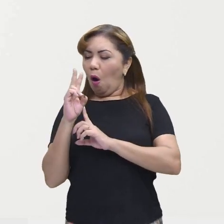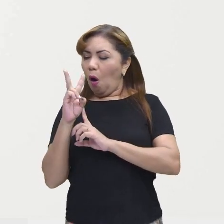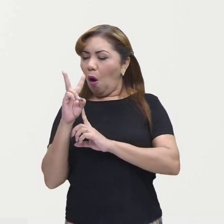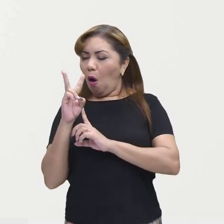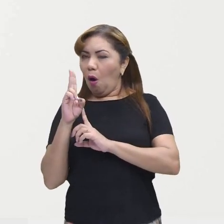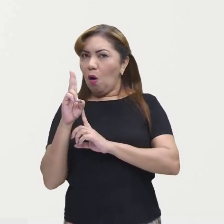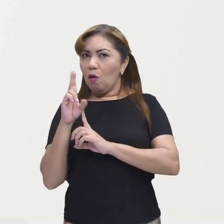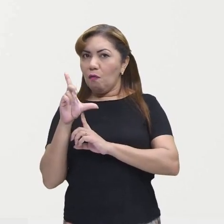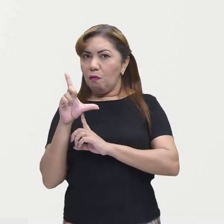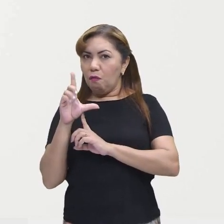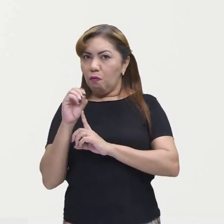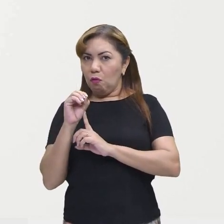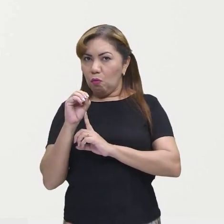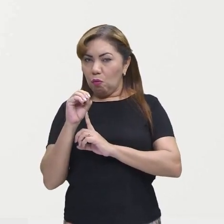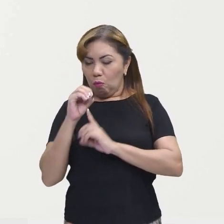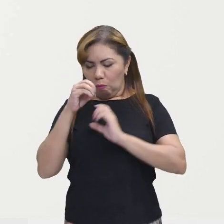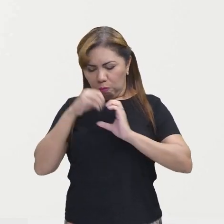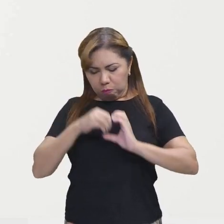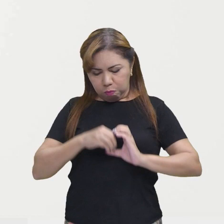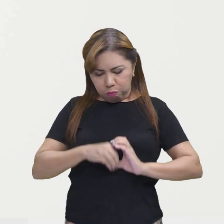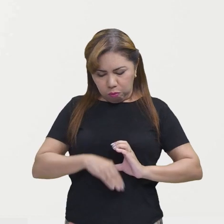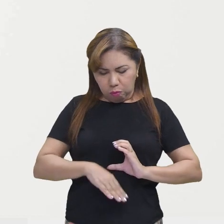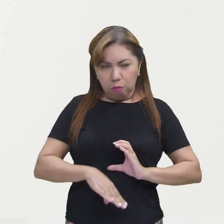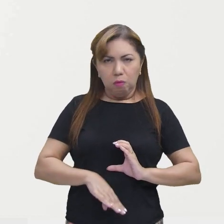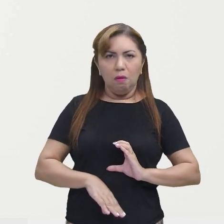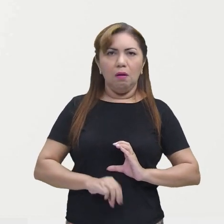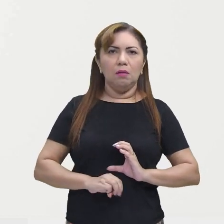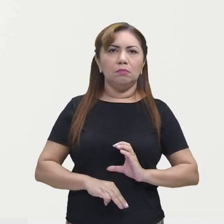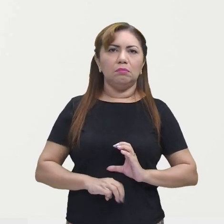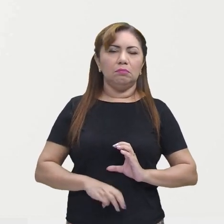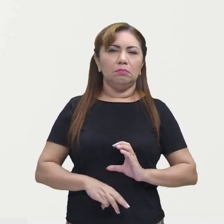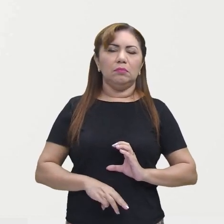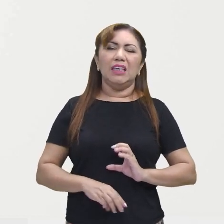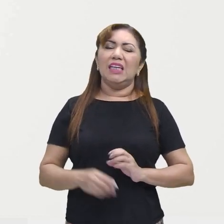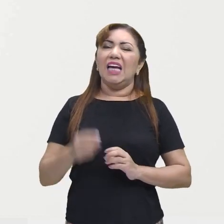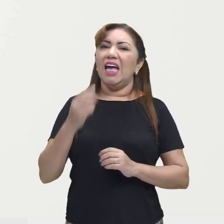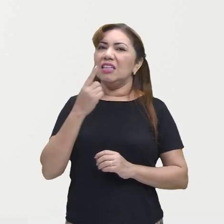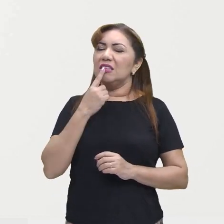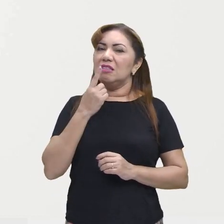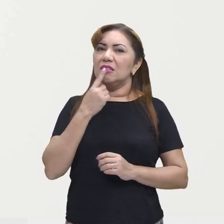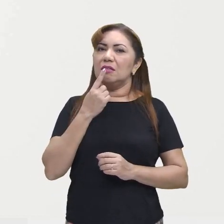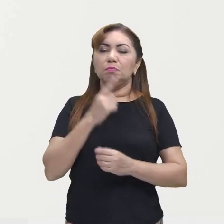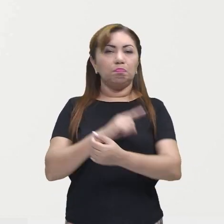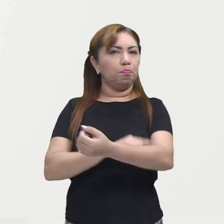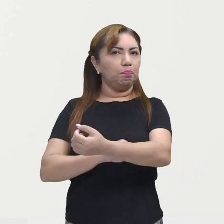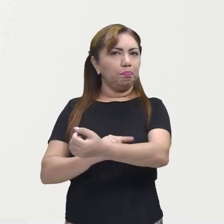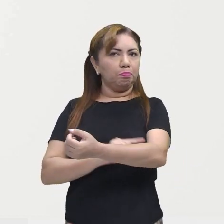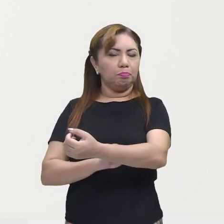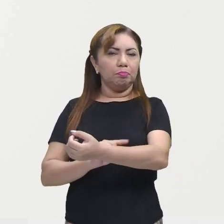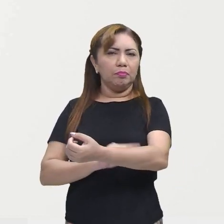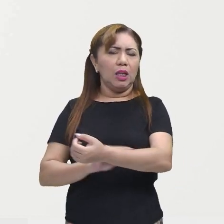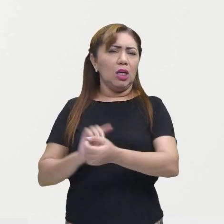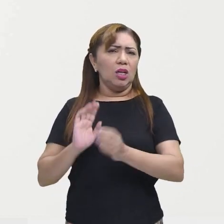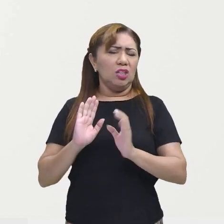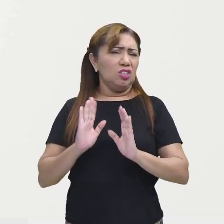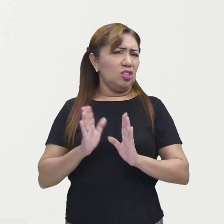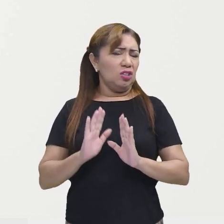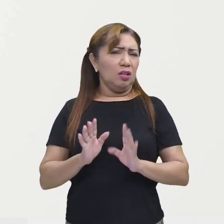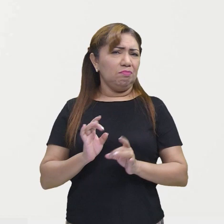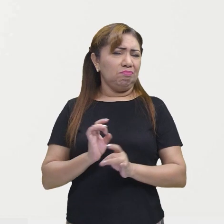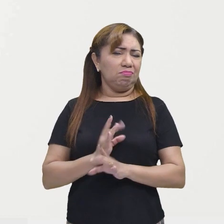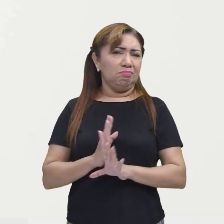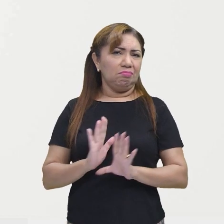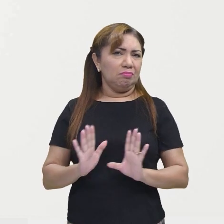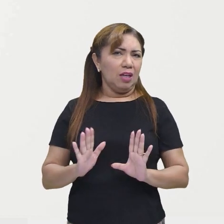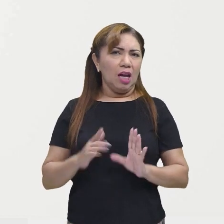na forma de fluxo de sangue. Então, esse fluxo de sangue é quando a mulher já está preparada para ter o bebê, mas só que